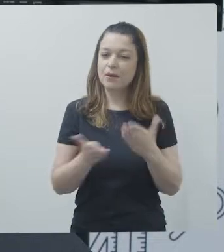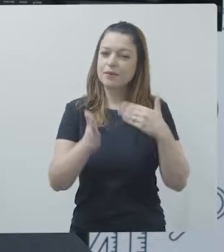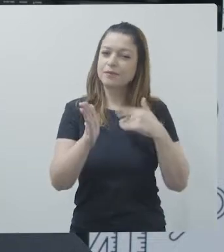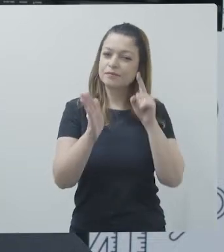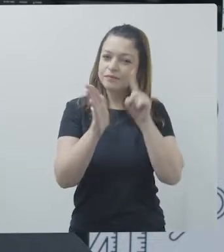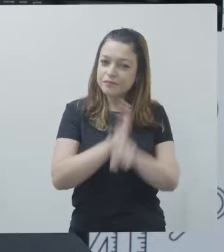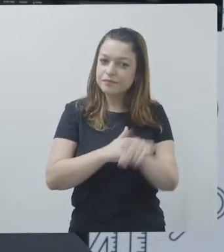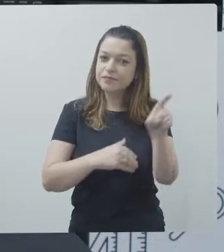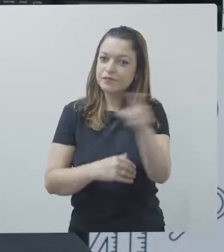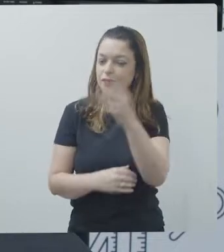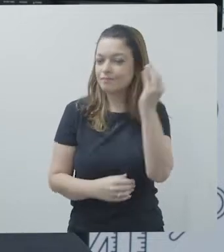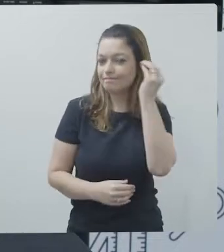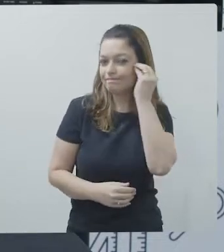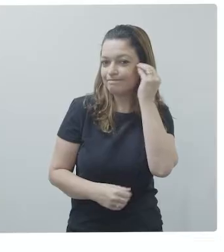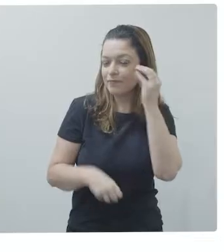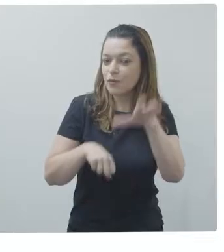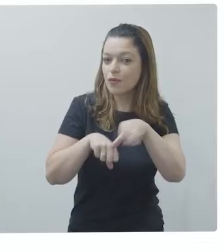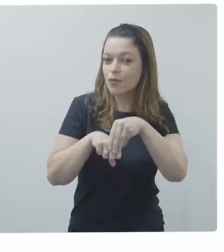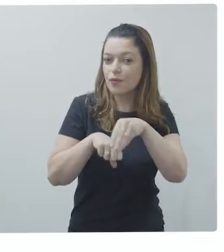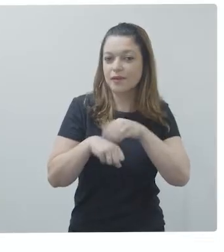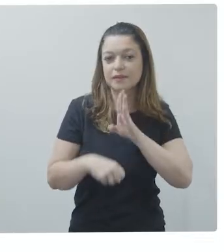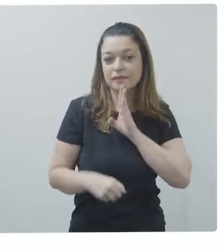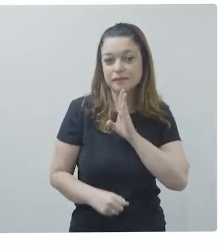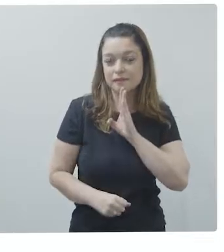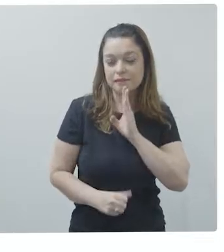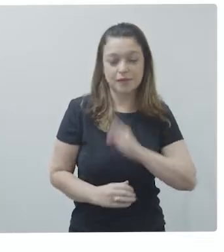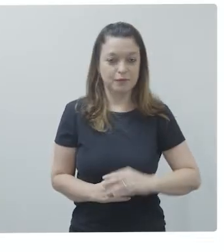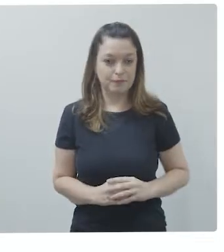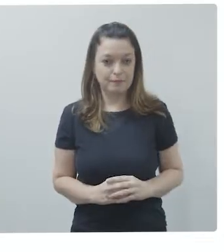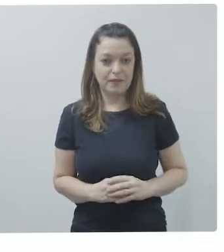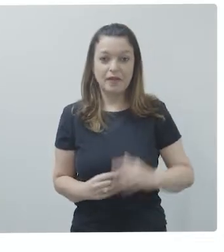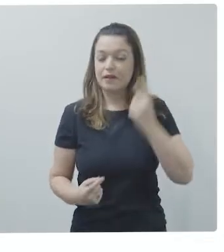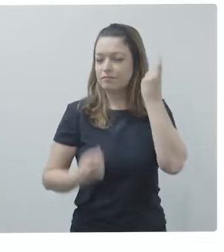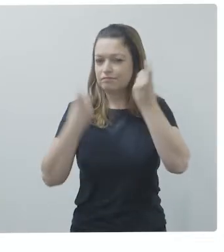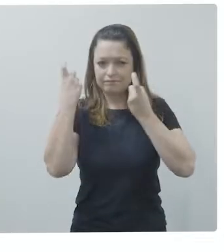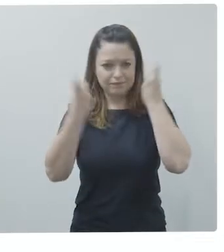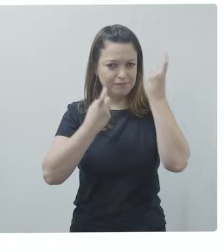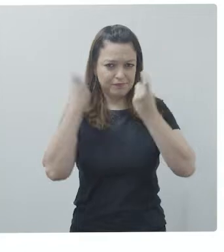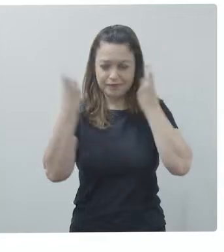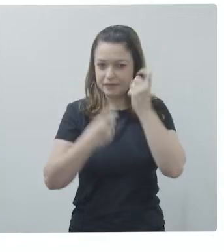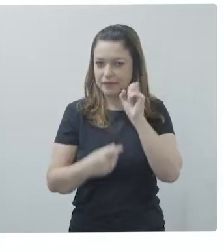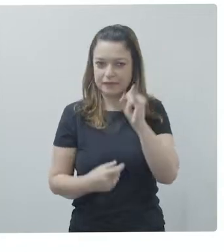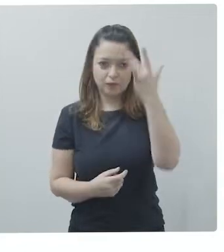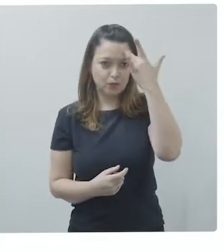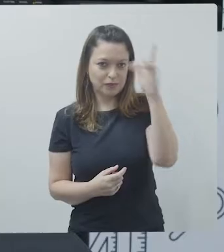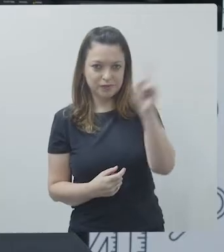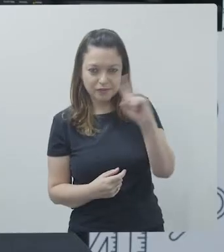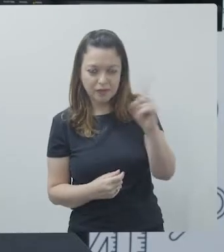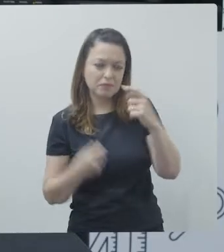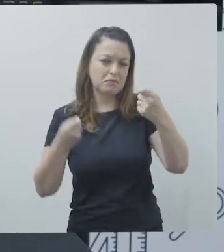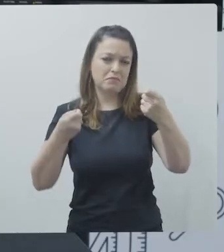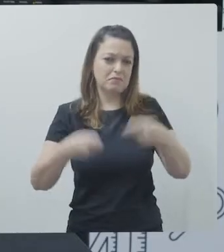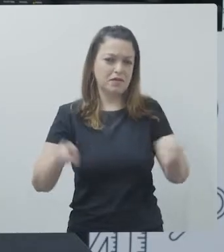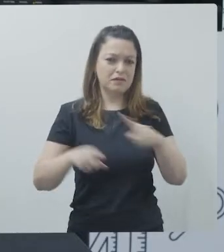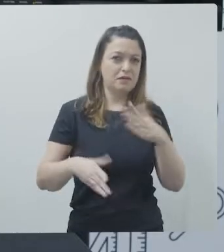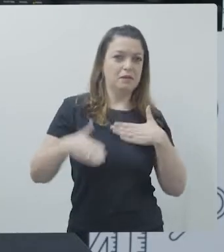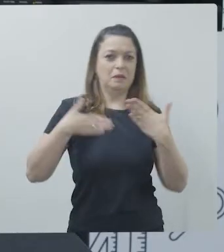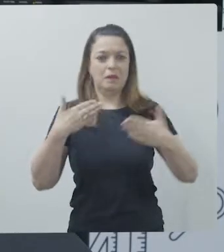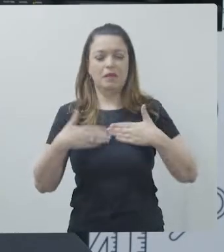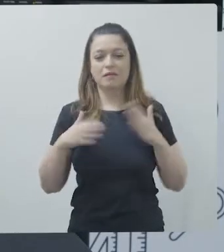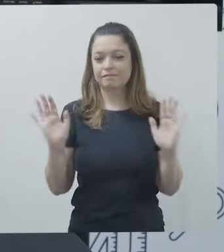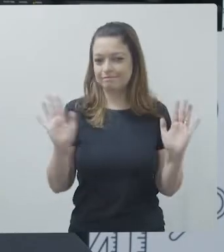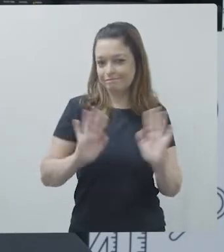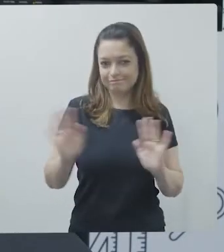nossos conhecimentos. Não se preocupe caso você não saiba, não entre em pânico, certo? Mas eu